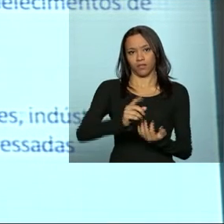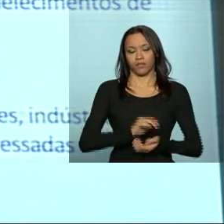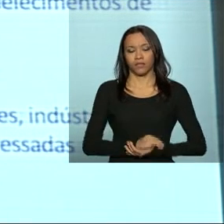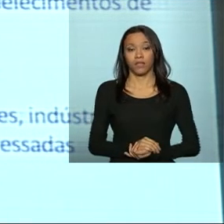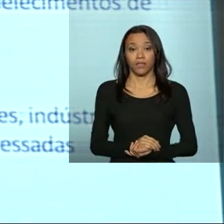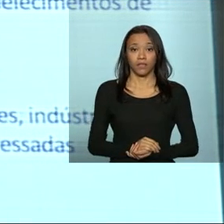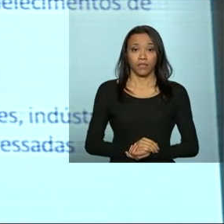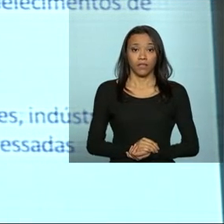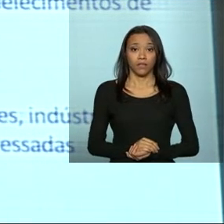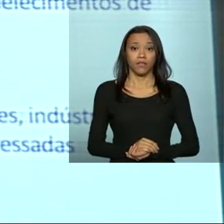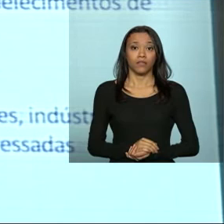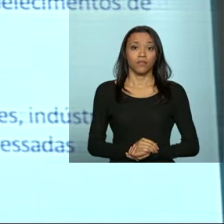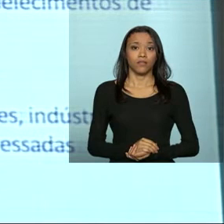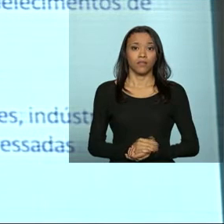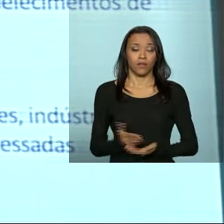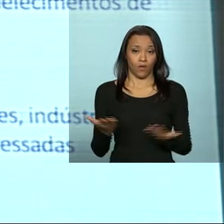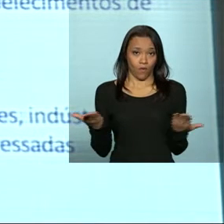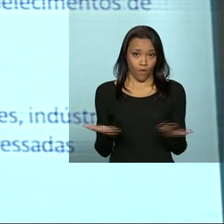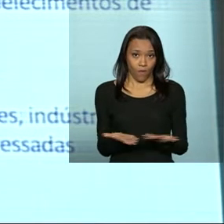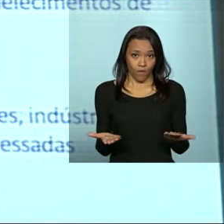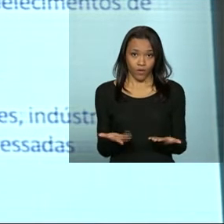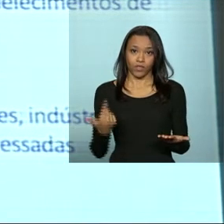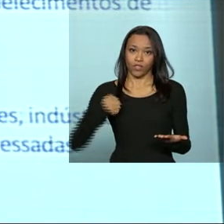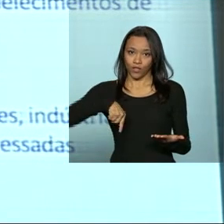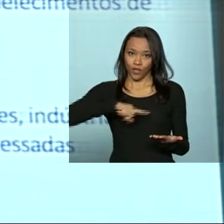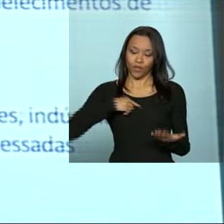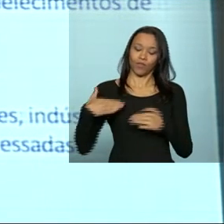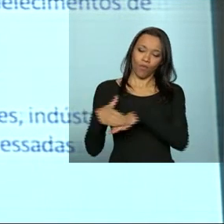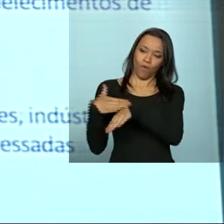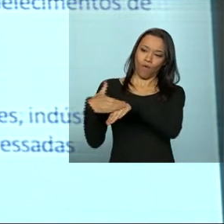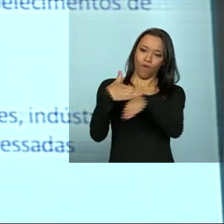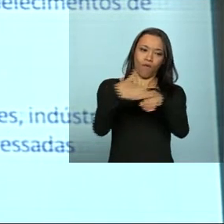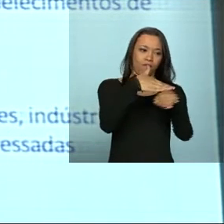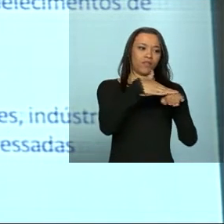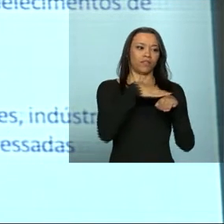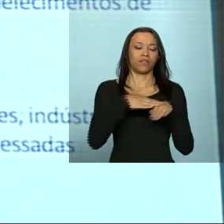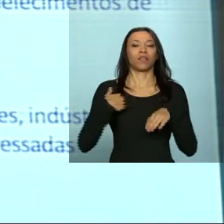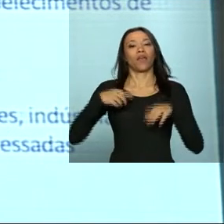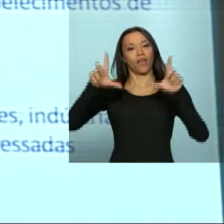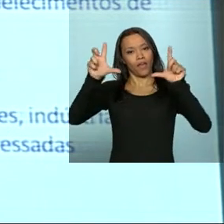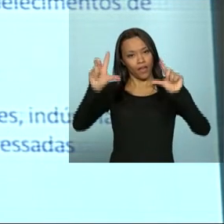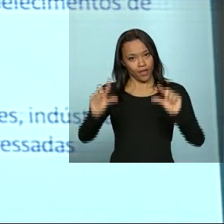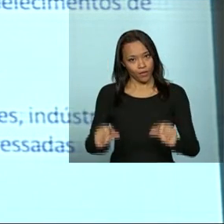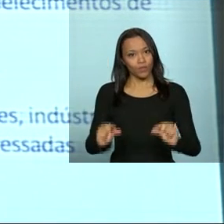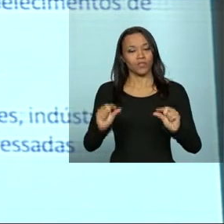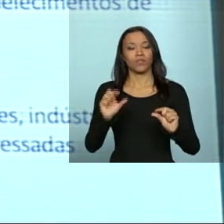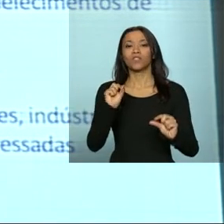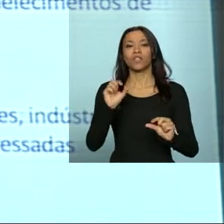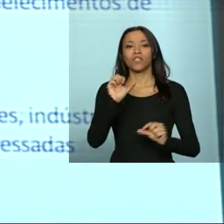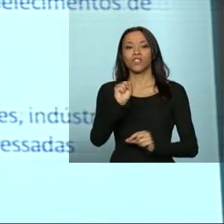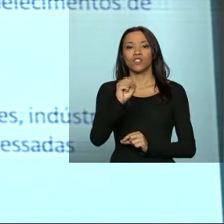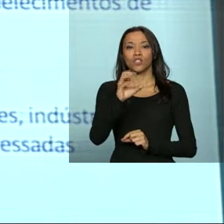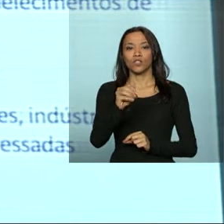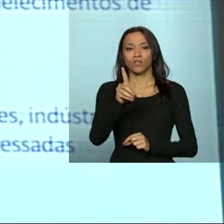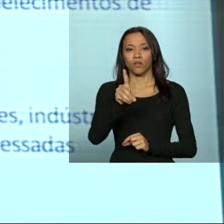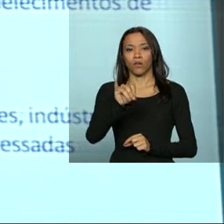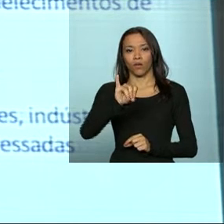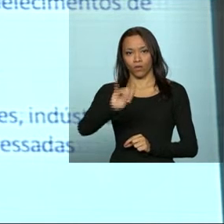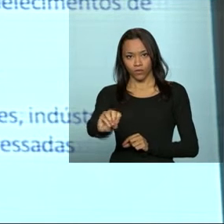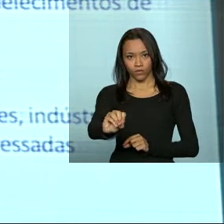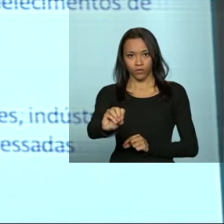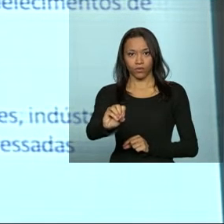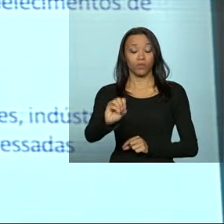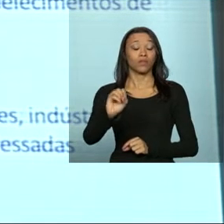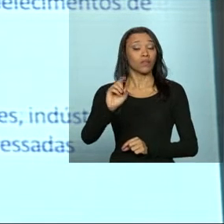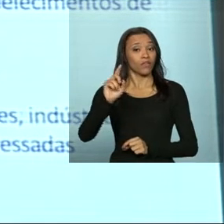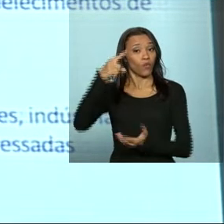E dentre elas, este momento que nós estamos conversando, que é a redução voluntária dos níveis de sódio dos alimentos processados, um